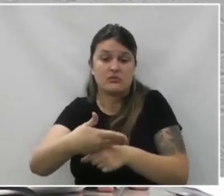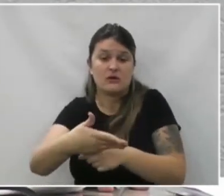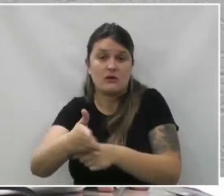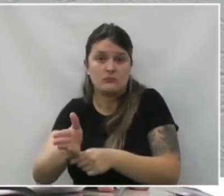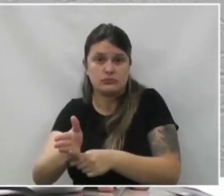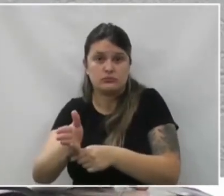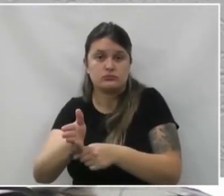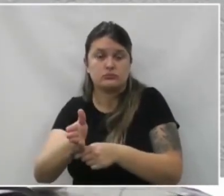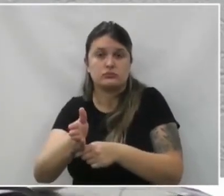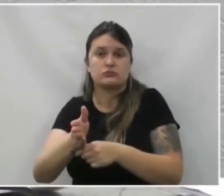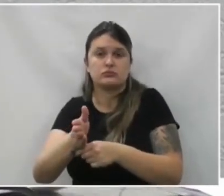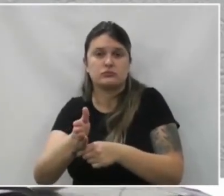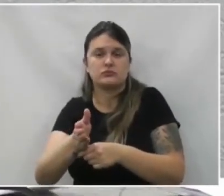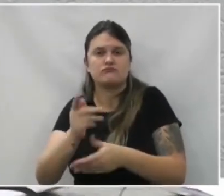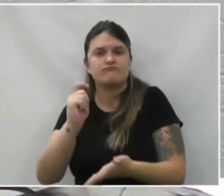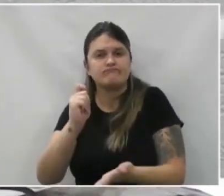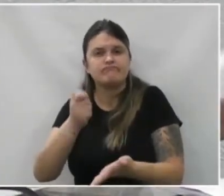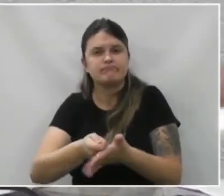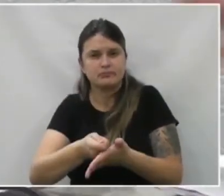112/2020,